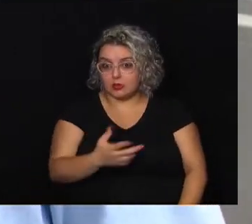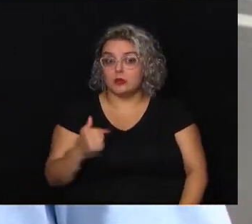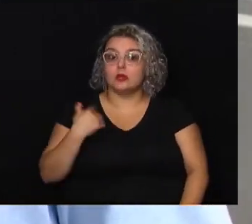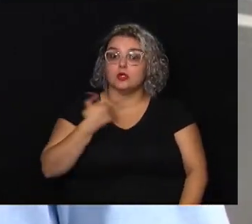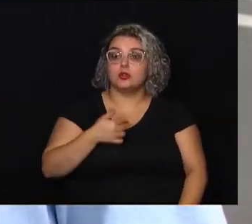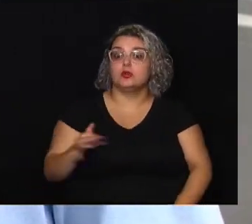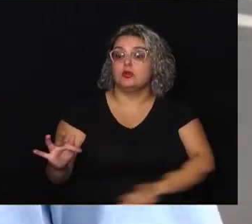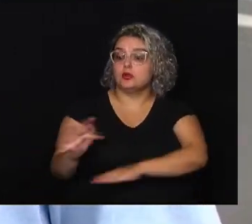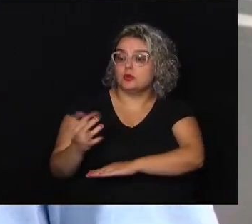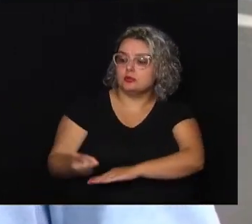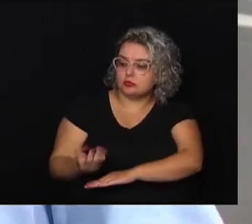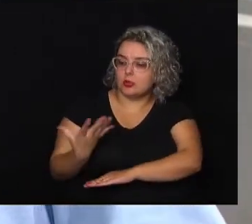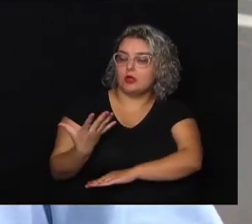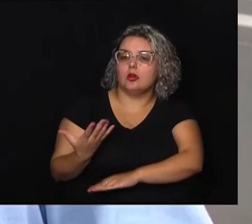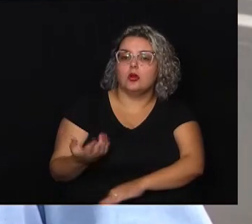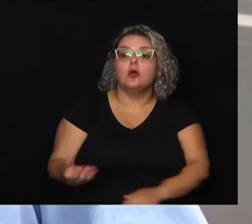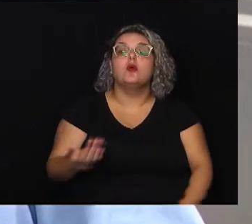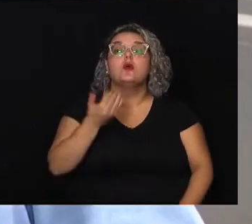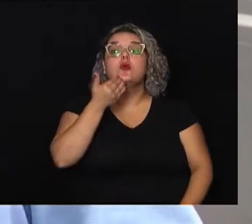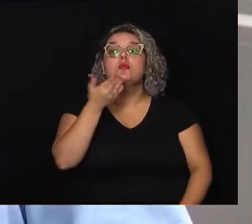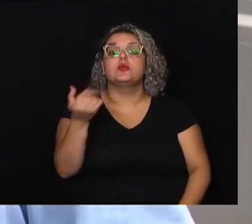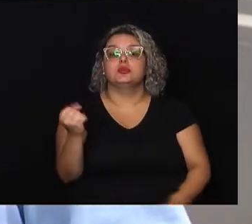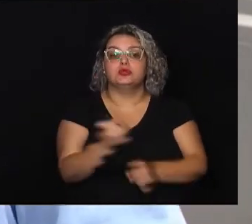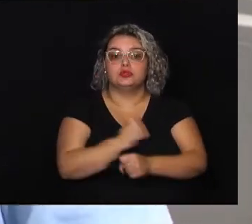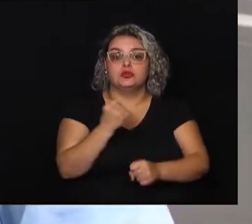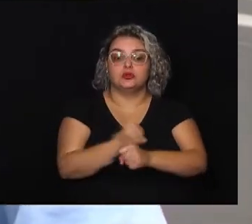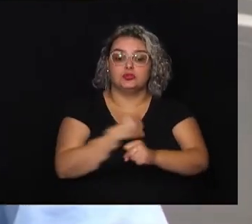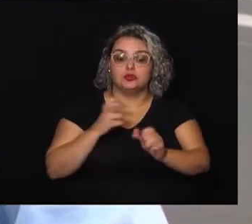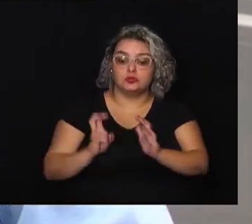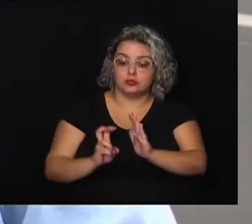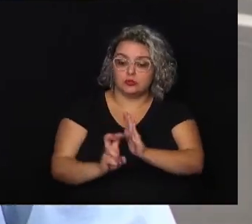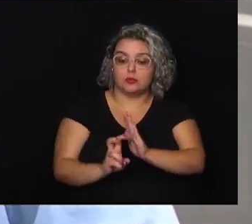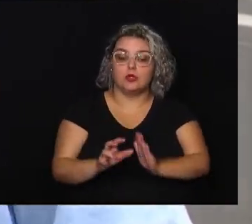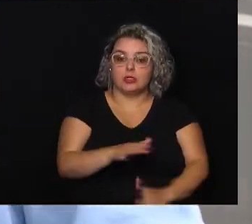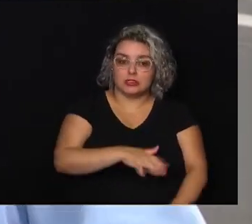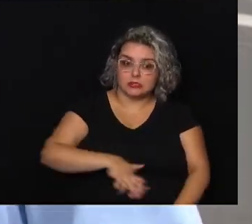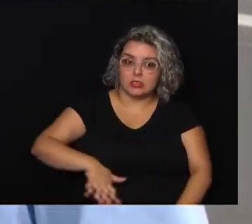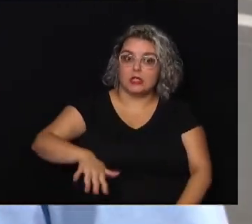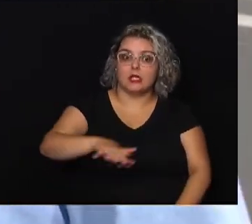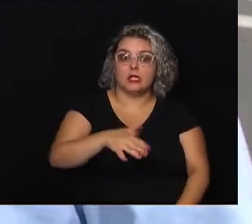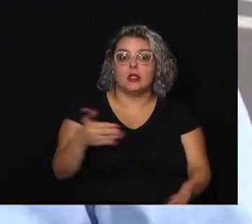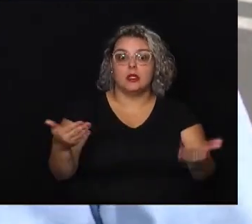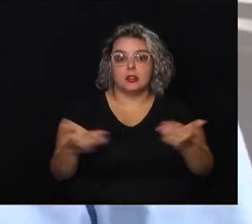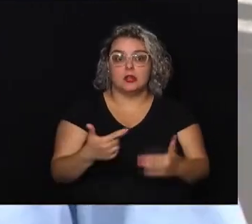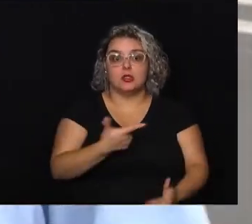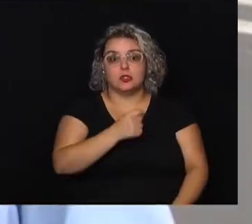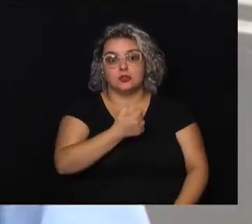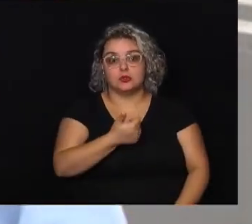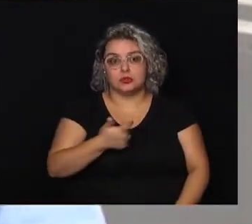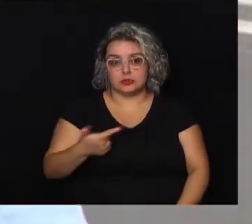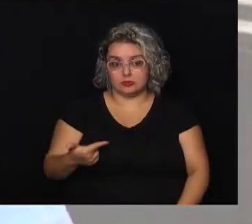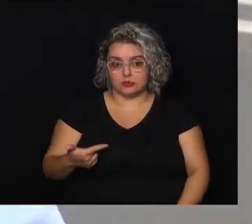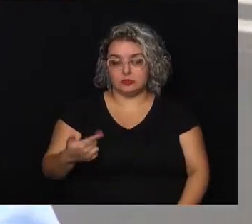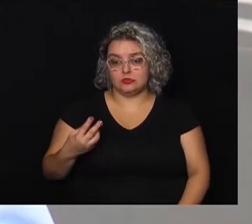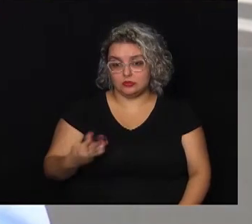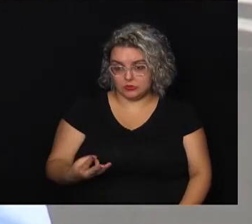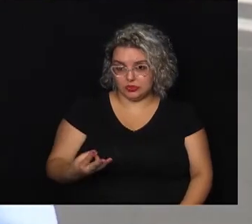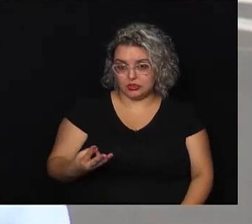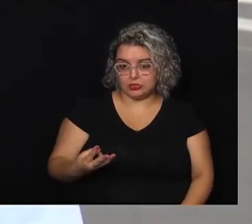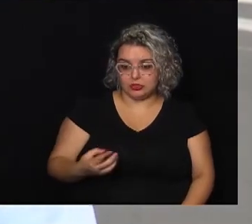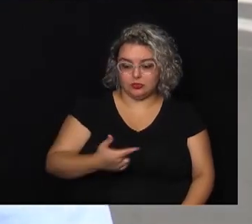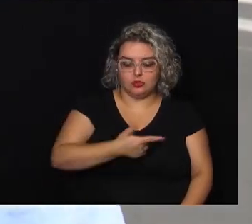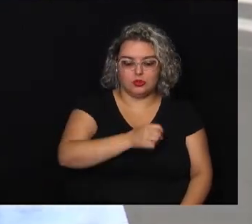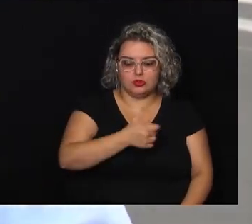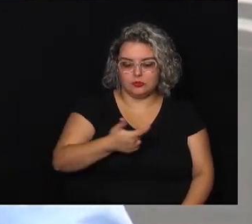formalizamos então o pedido da construção de uma creche para essa região. E agora em 2023, o prefeito, de